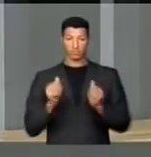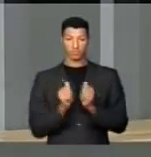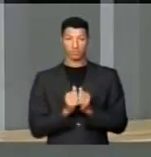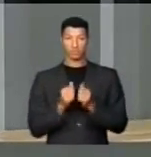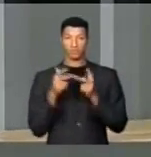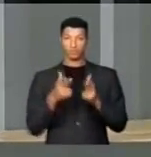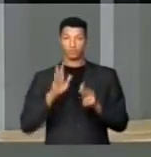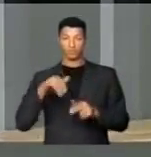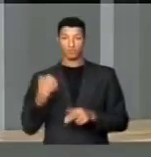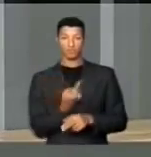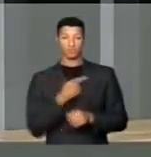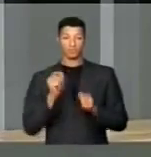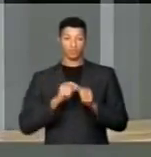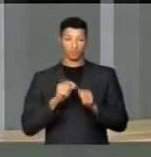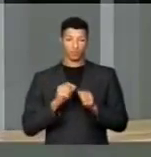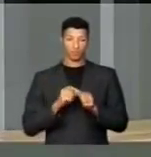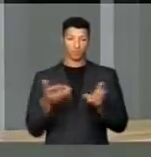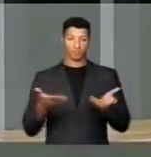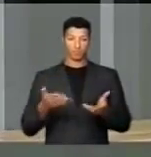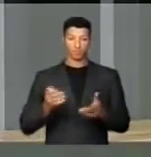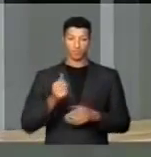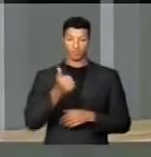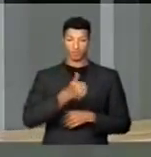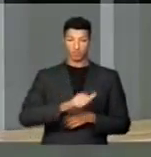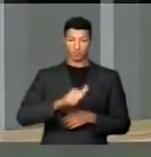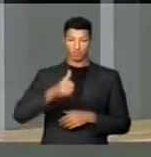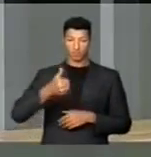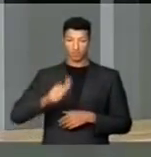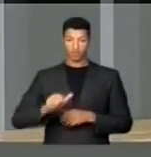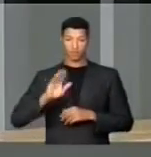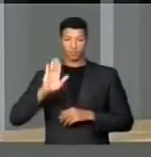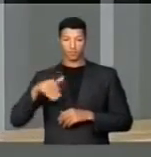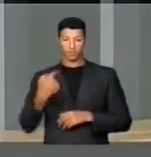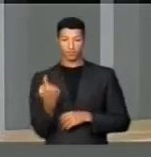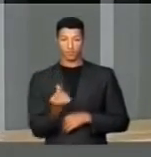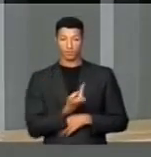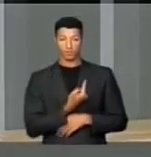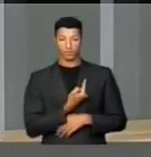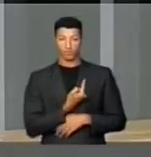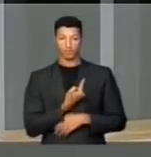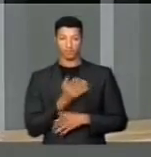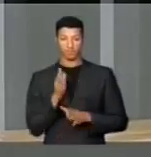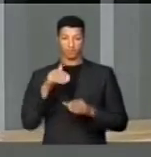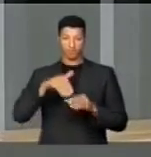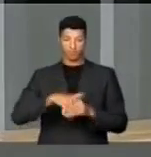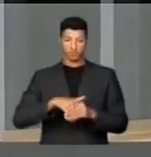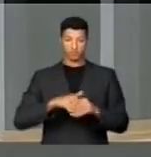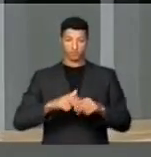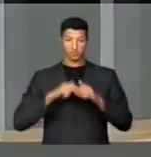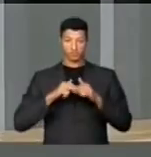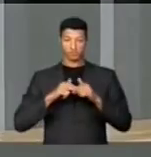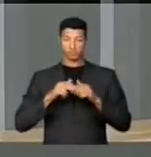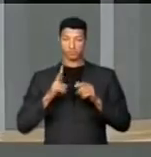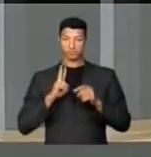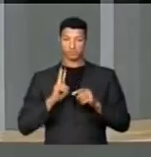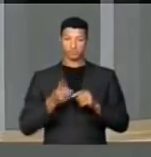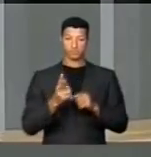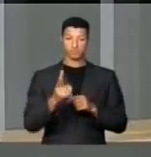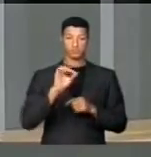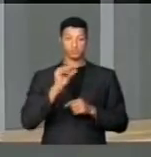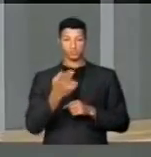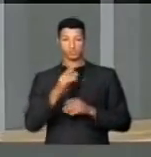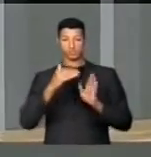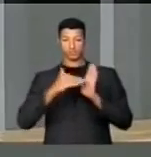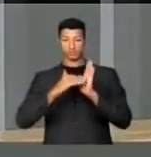nós formos fazer a avaliação, quando nós formos votar pela manutenção ou